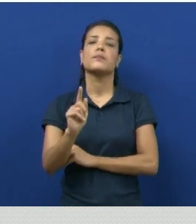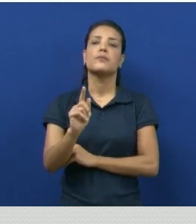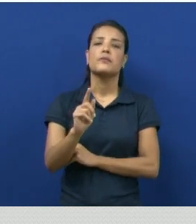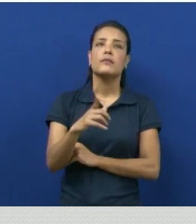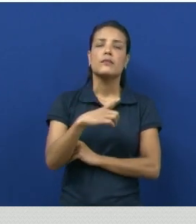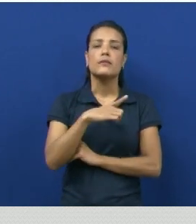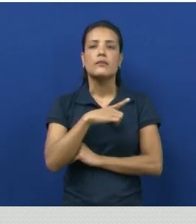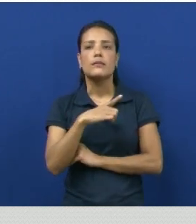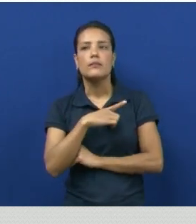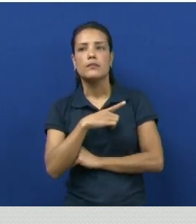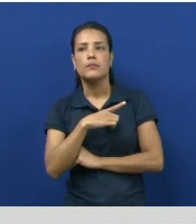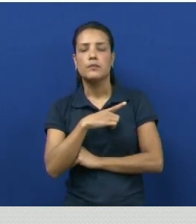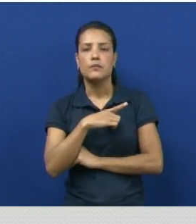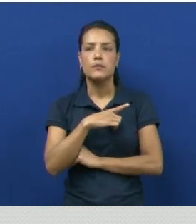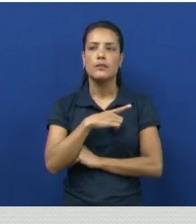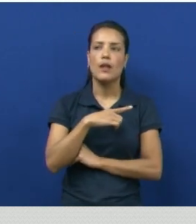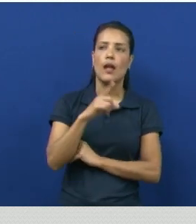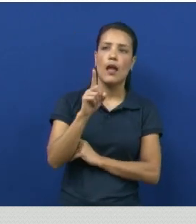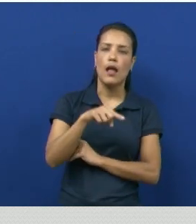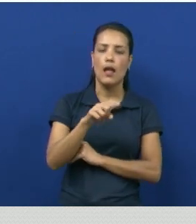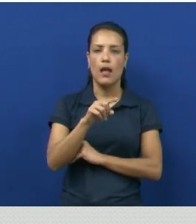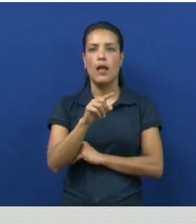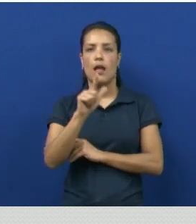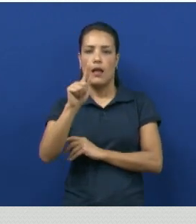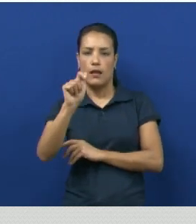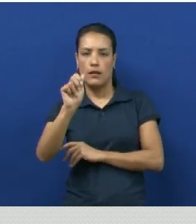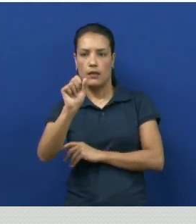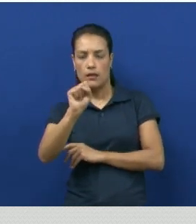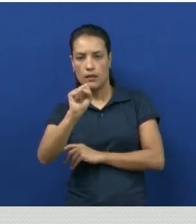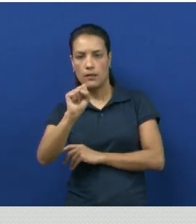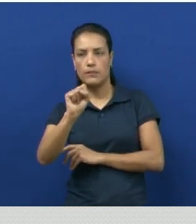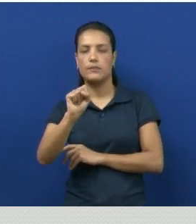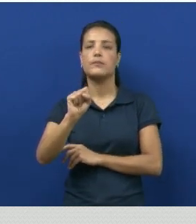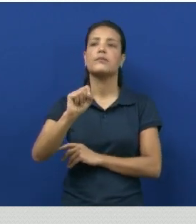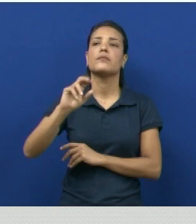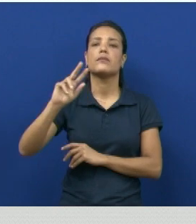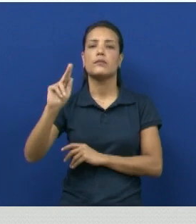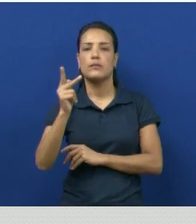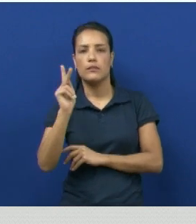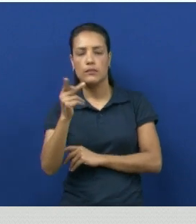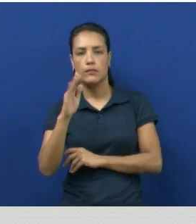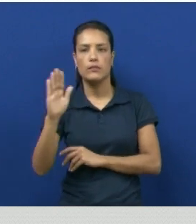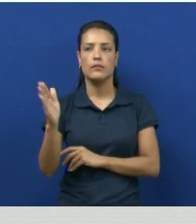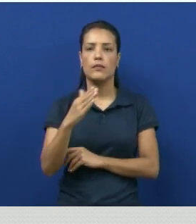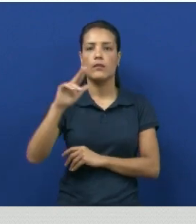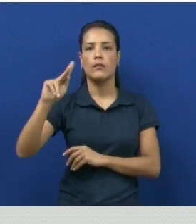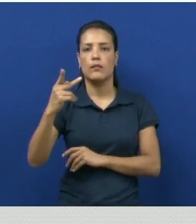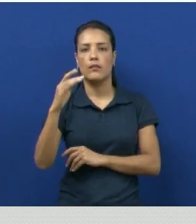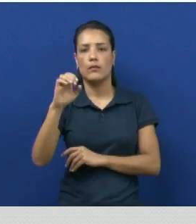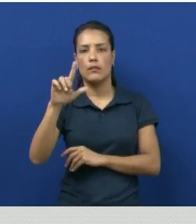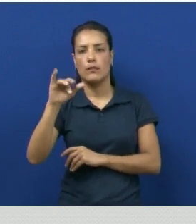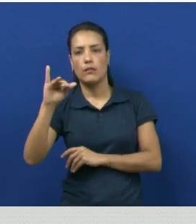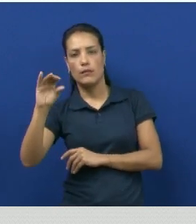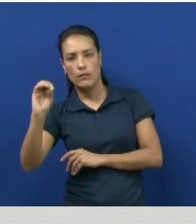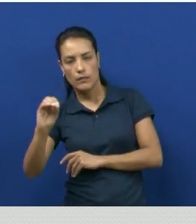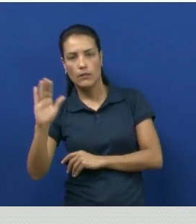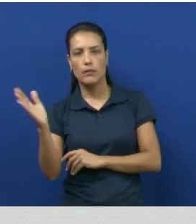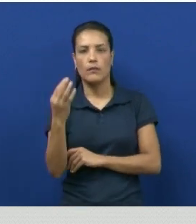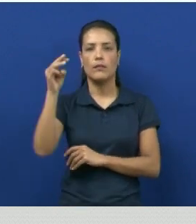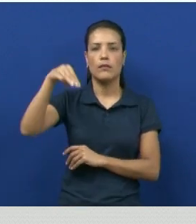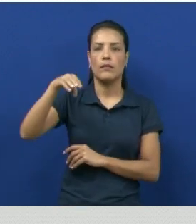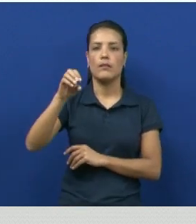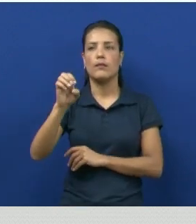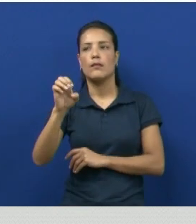a composição da sua atmosfera é dos gases hidrogênio, hélio e metano. E por último, no Sistema